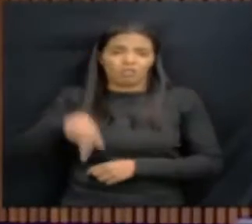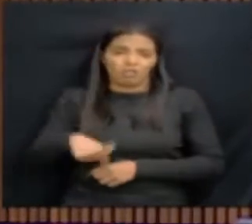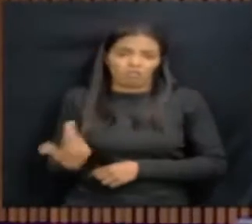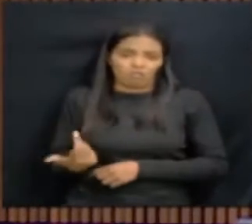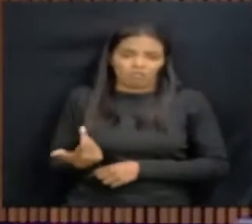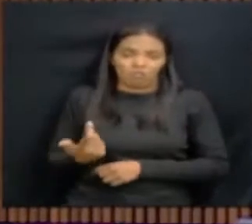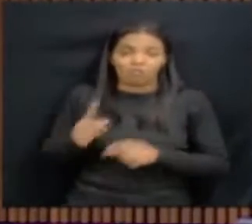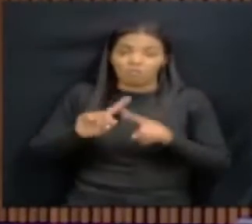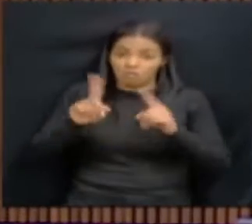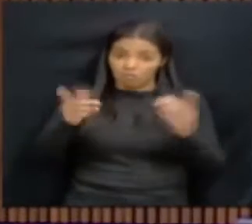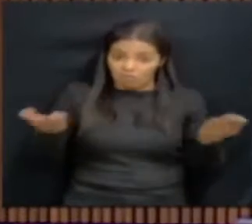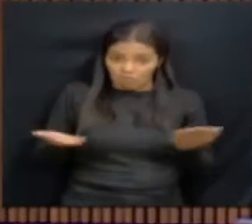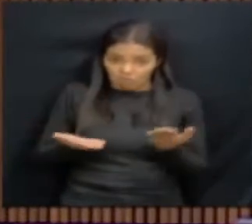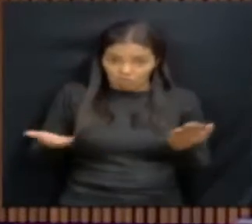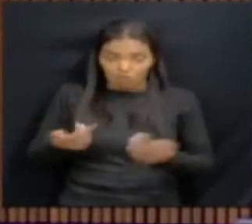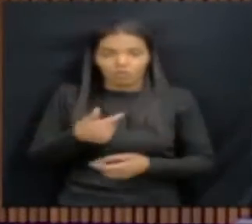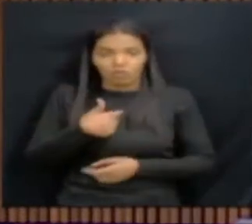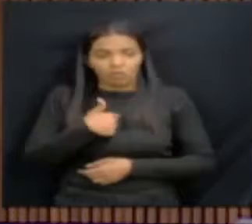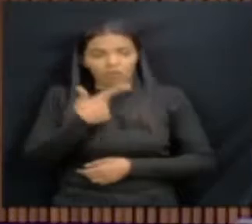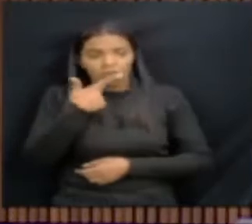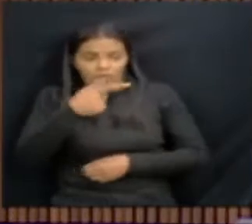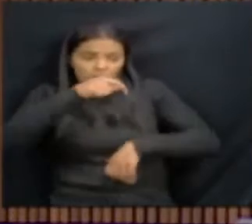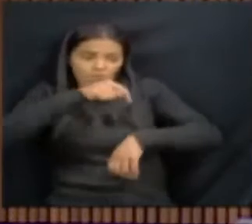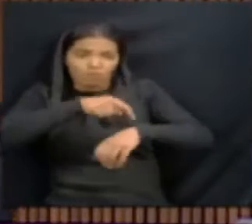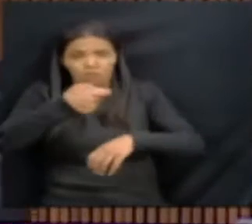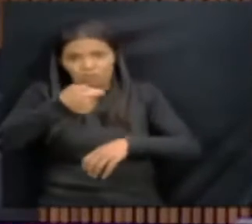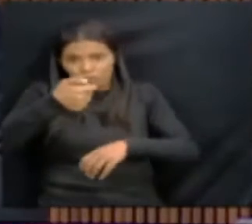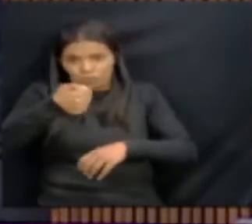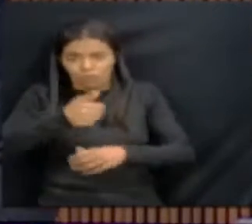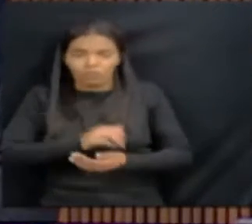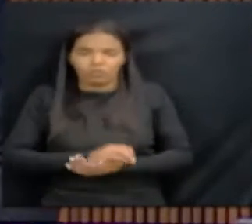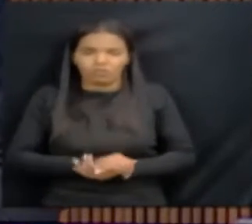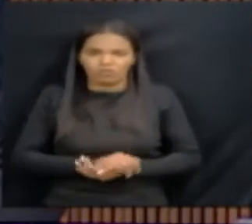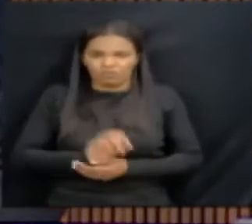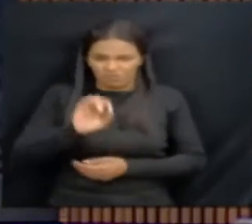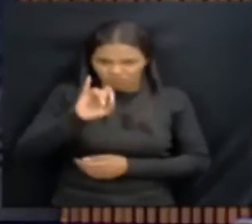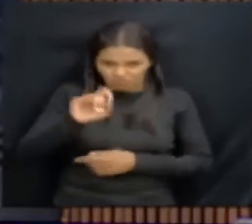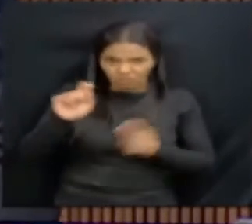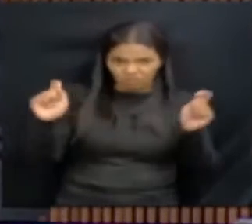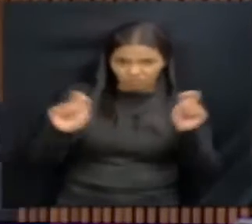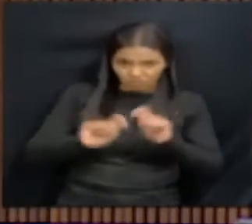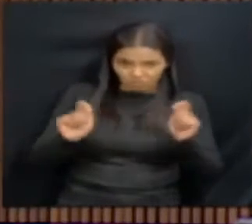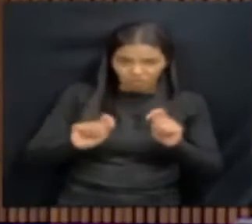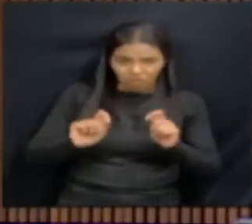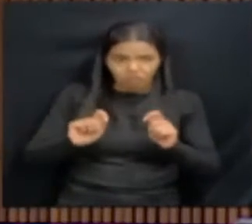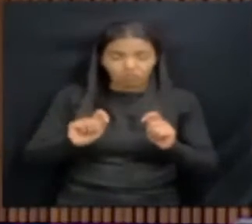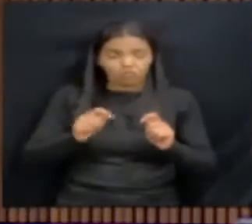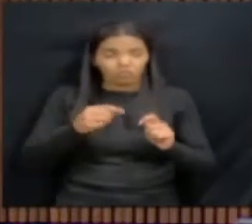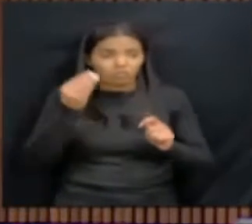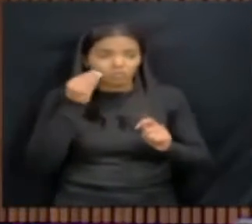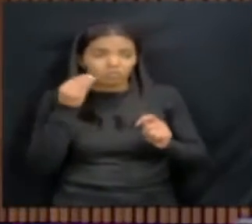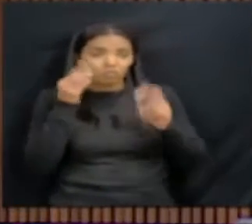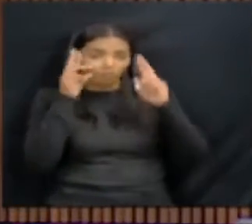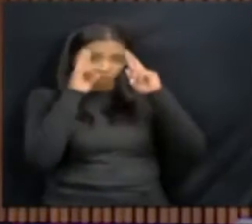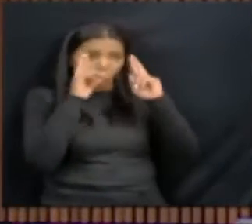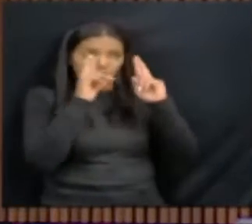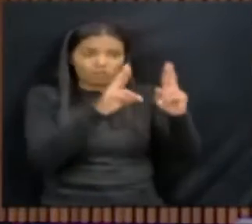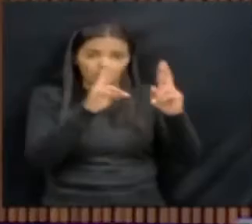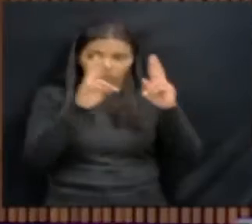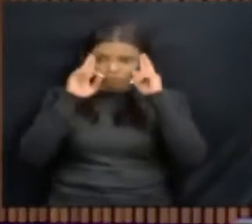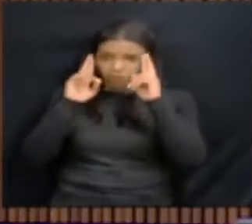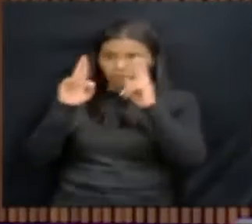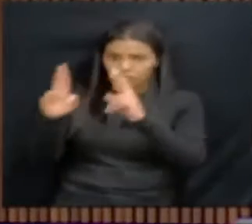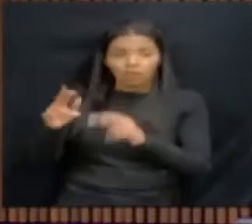colocar, e agora o tempo está sendo escasso, é que, se possível, a gente se respeite ao máximo. Eu tenho minhas divergências